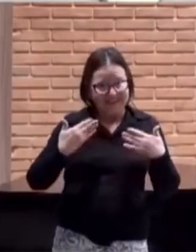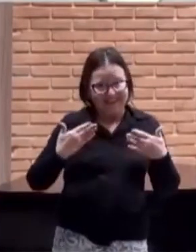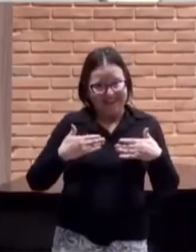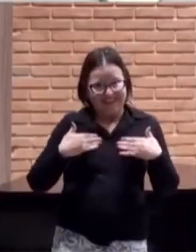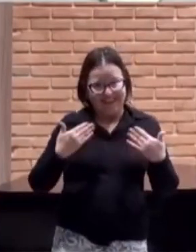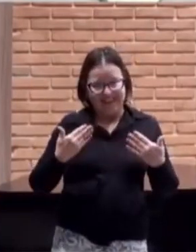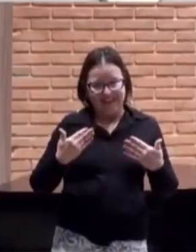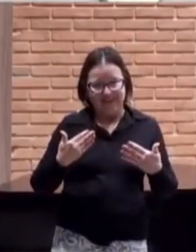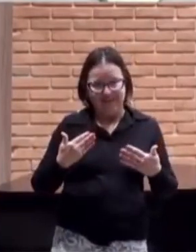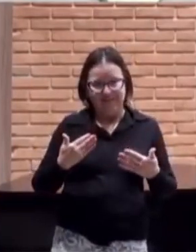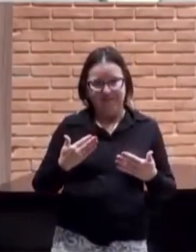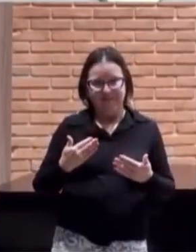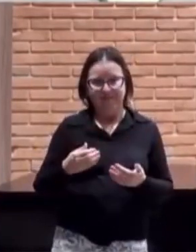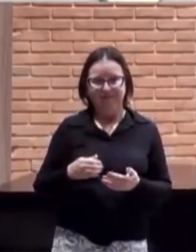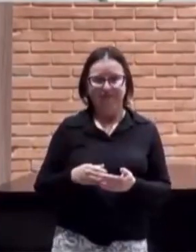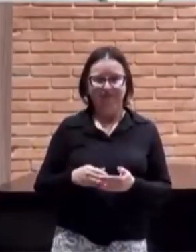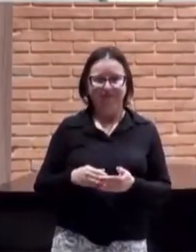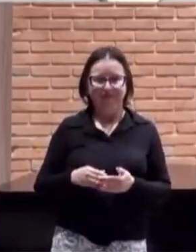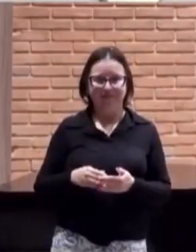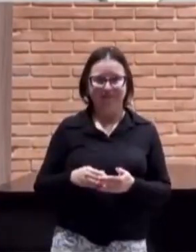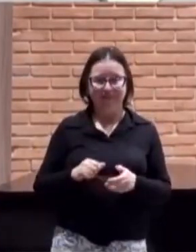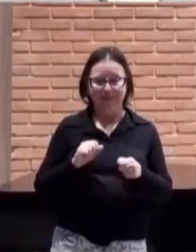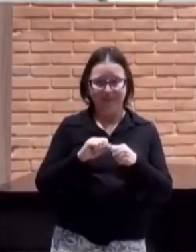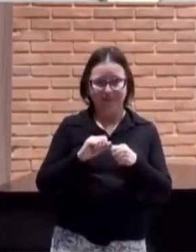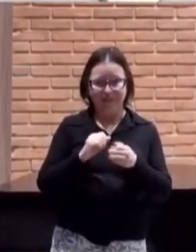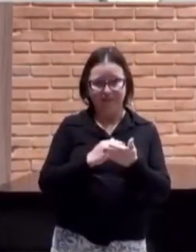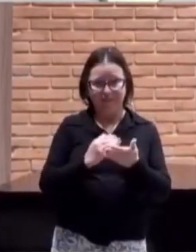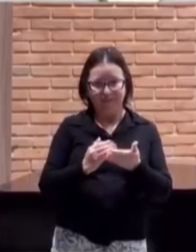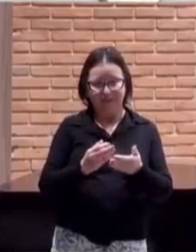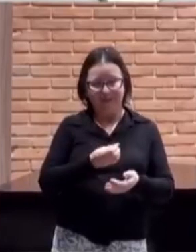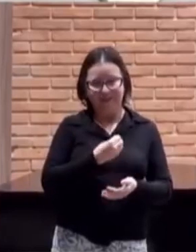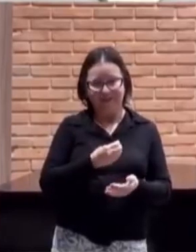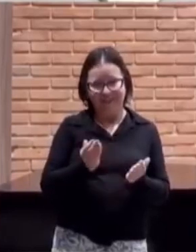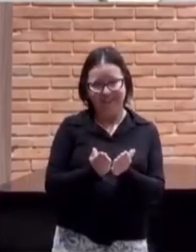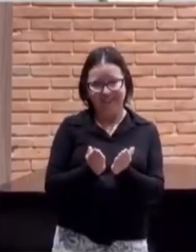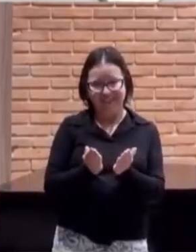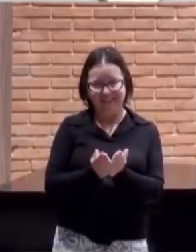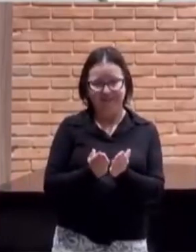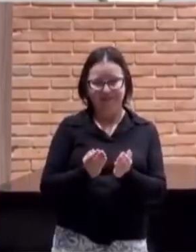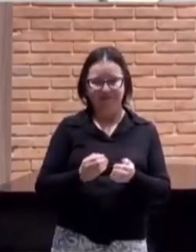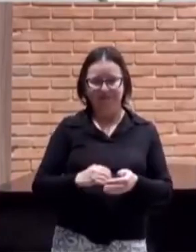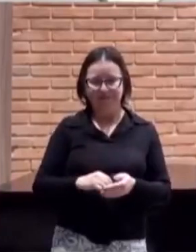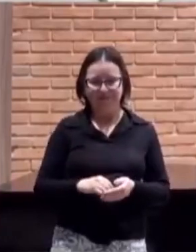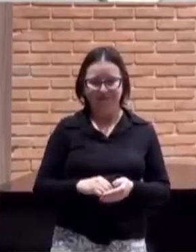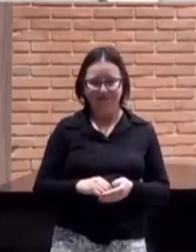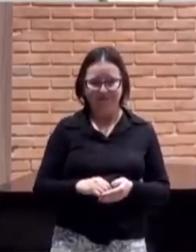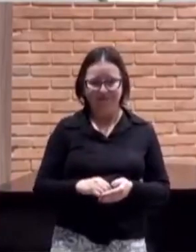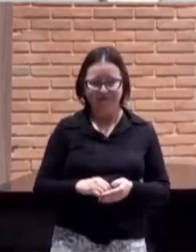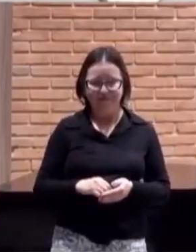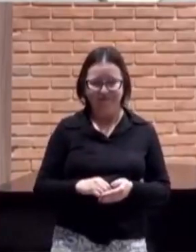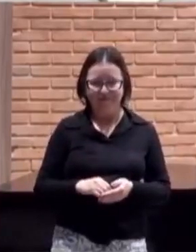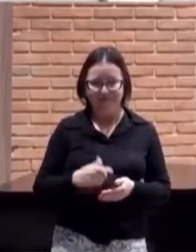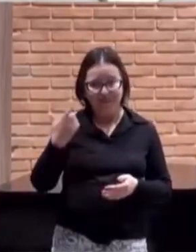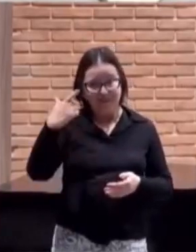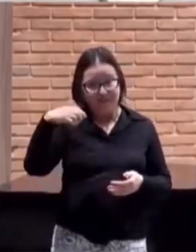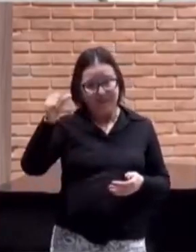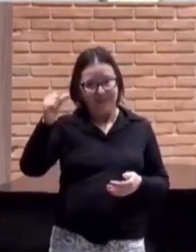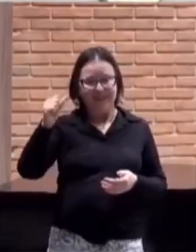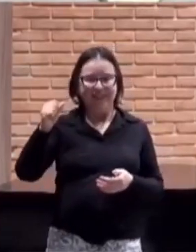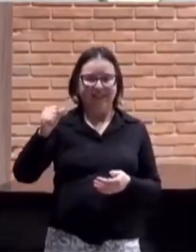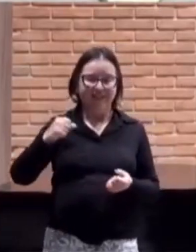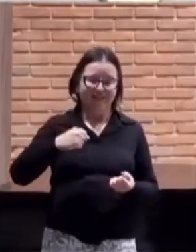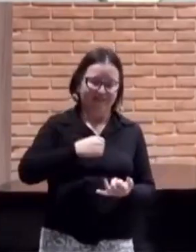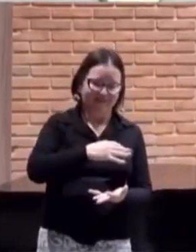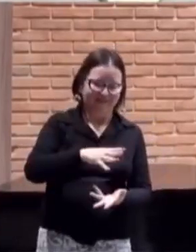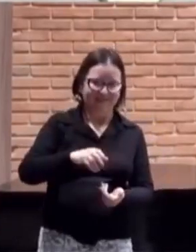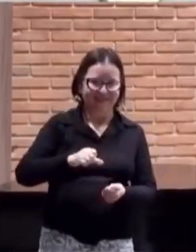alegria faz parte da vida cristã, e superando o